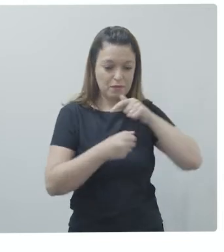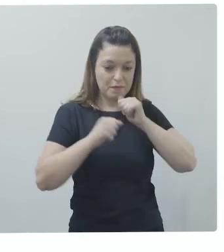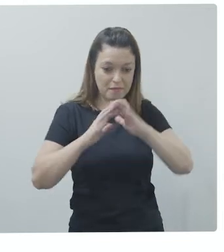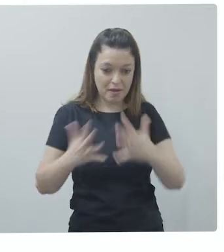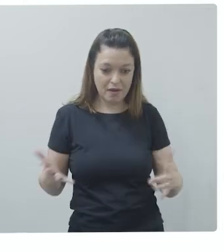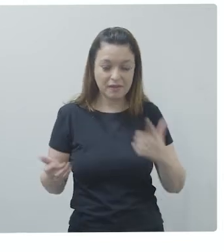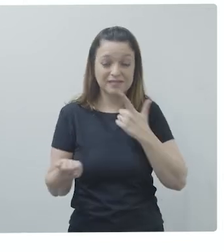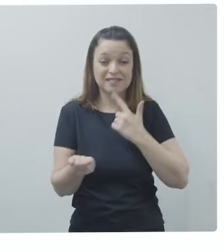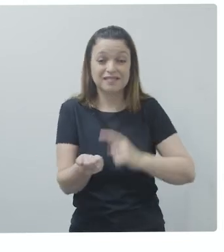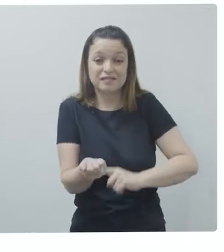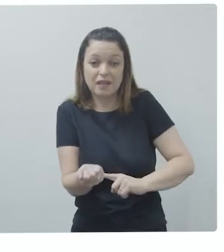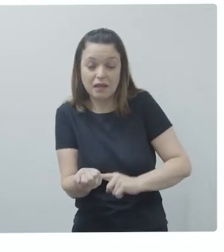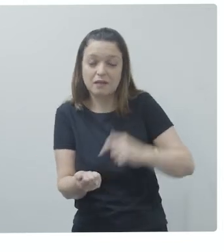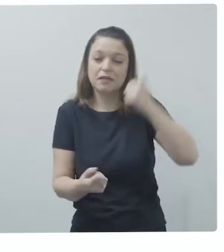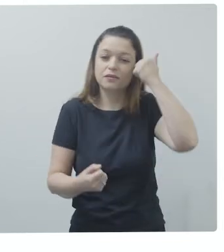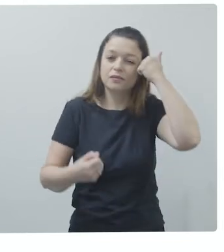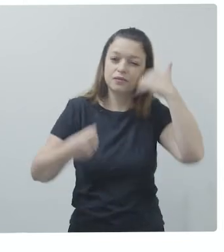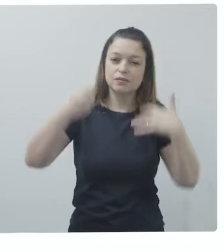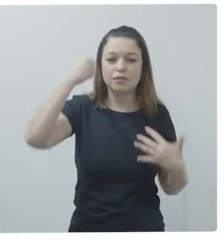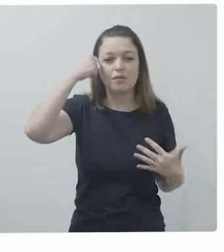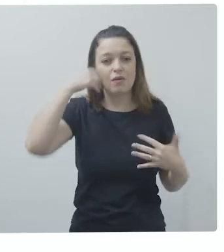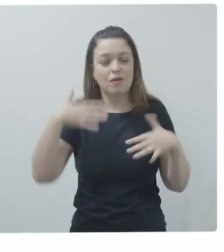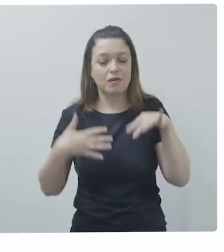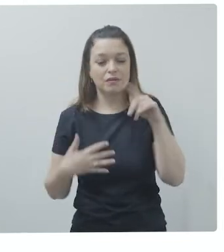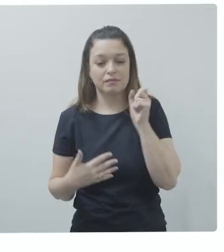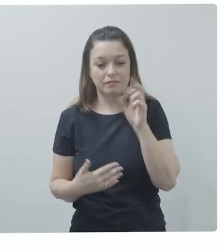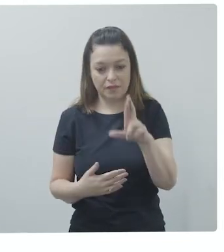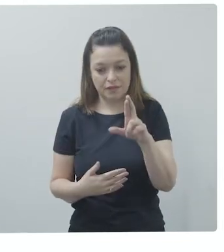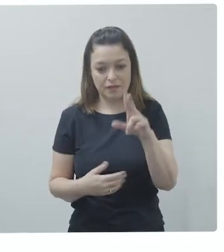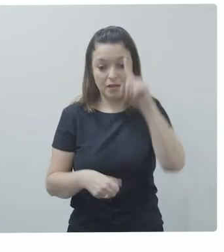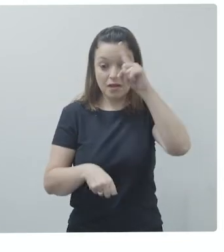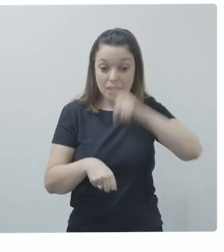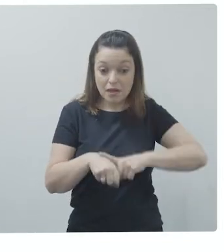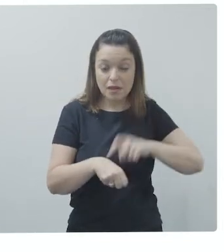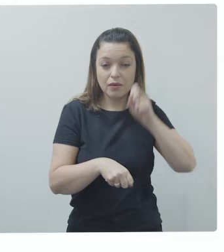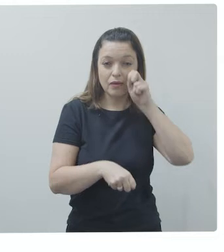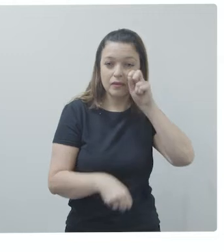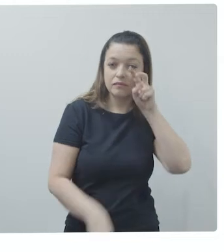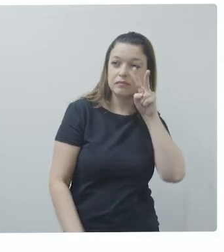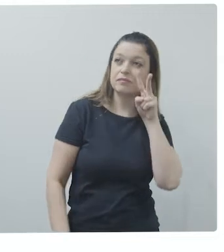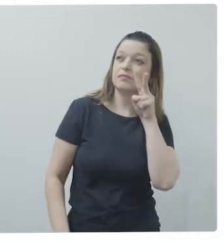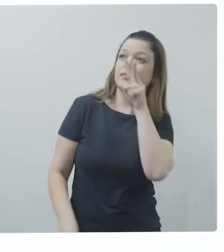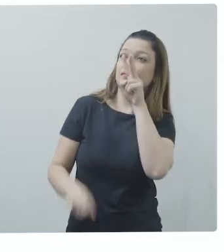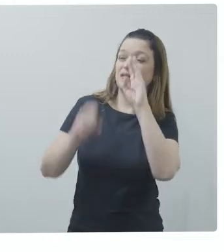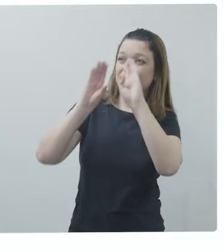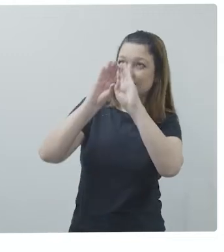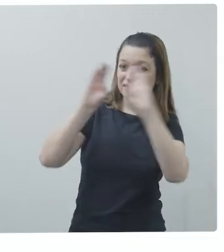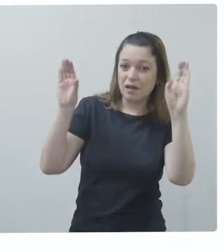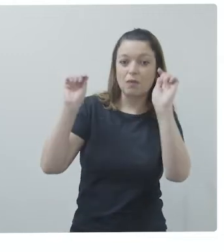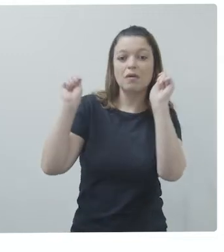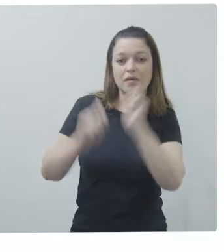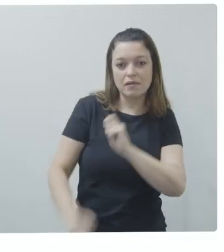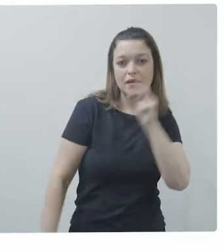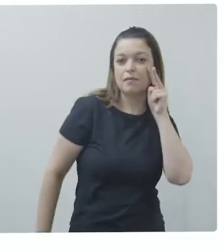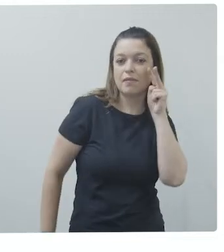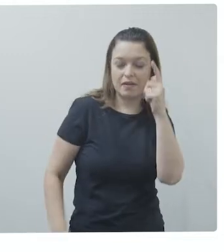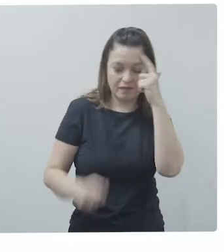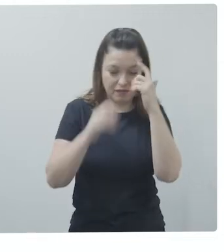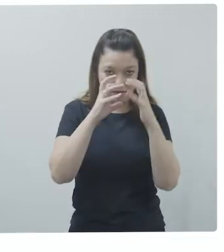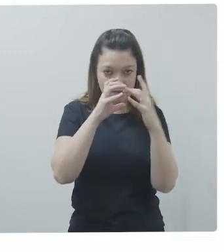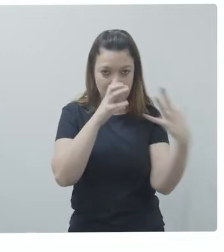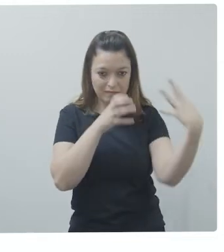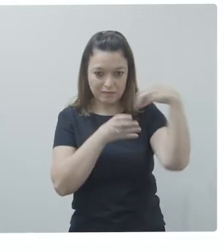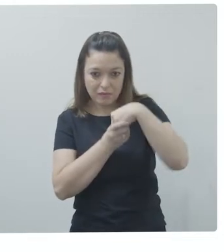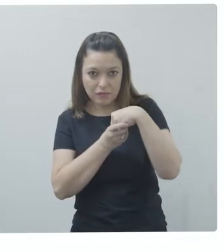o suor de Ymir. Ao erguer os olhos para o céu, contemplamos o interior do crânio